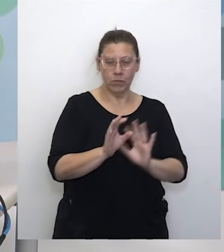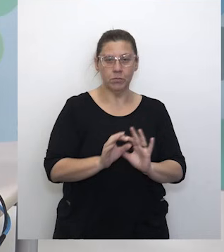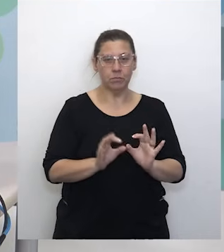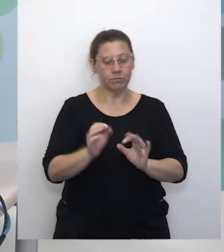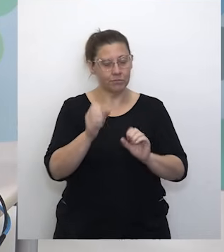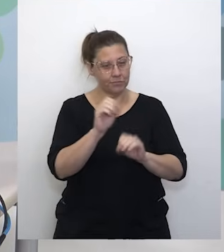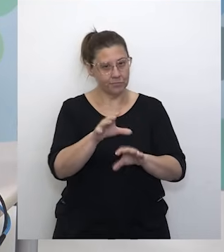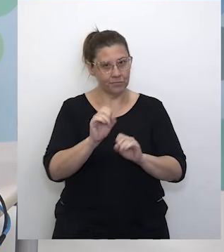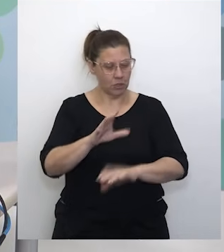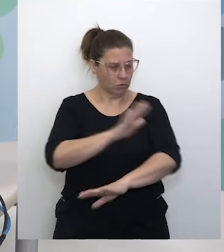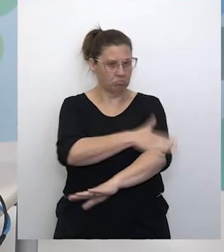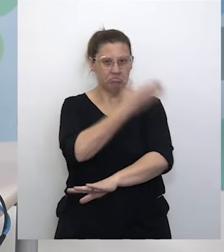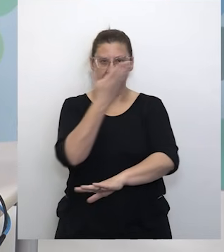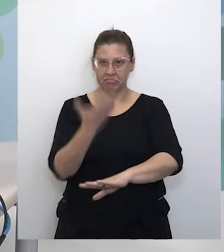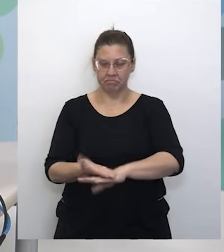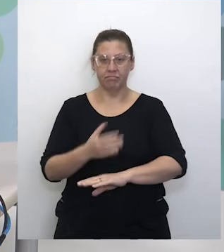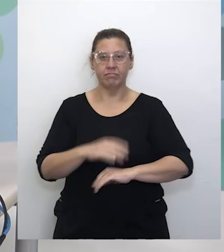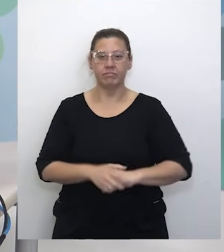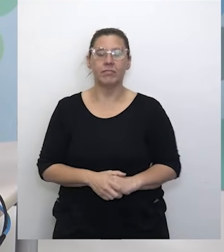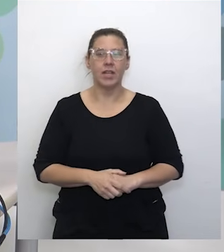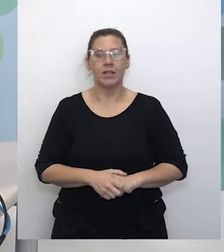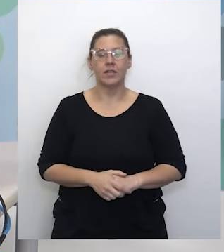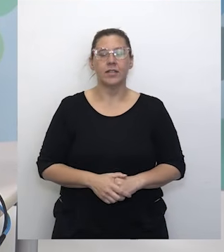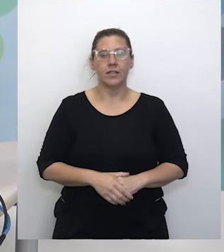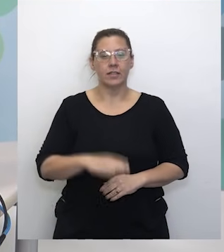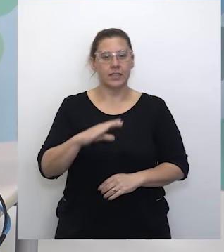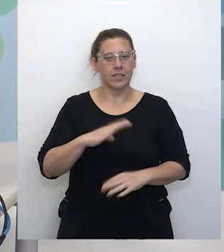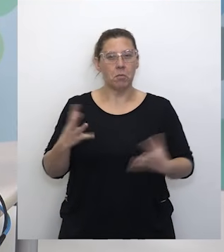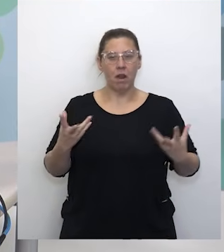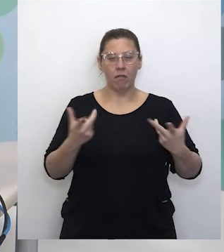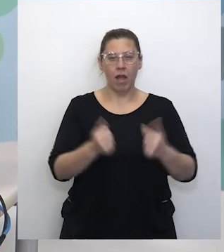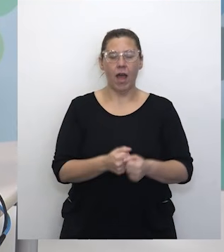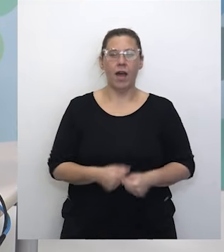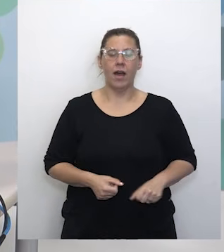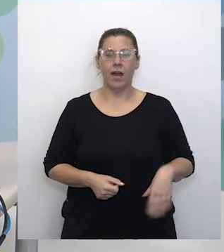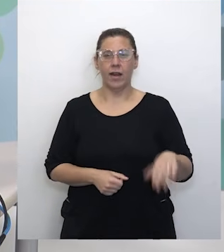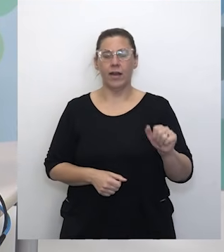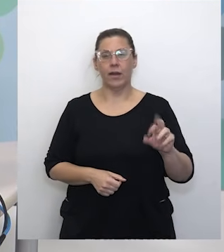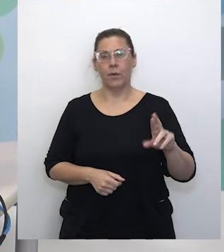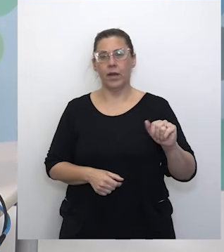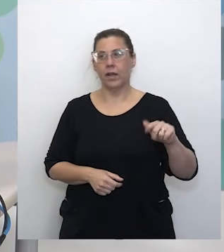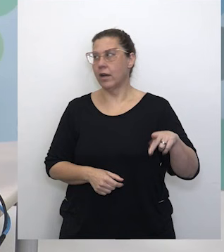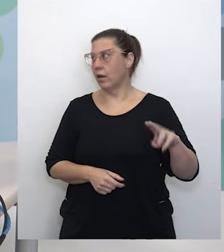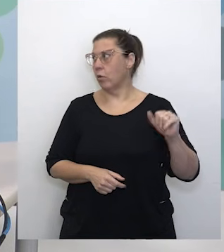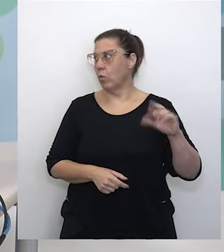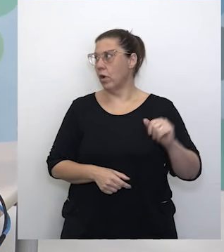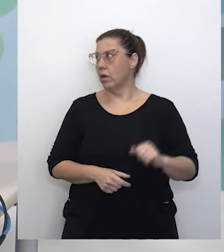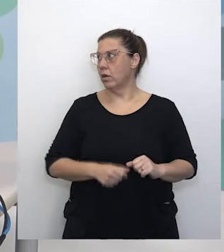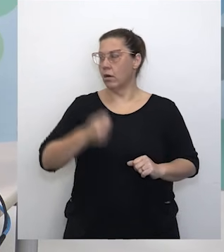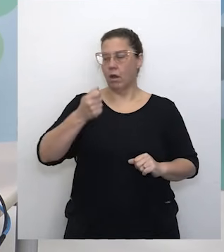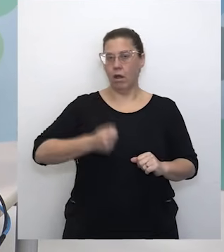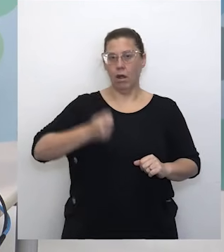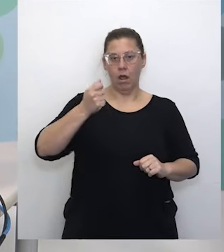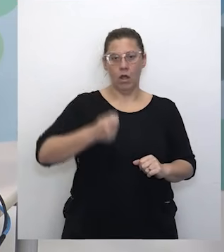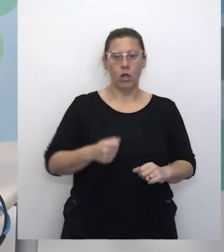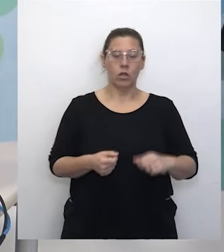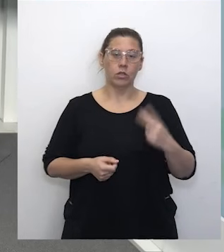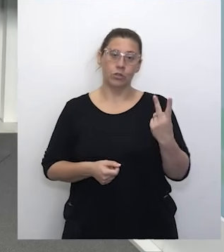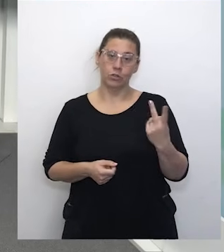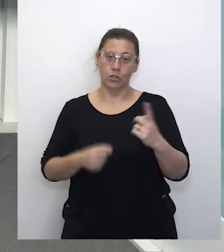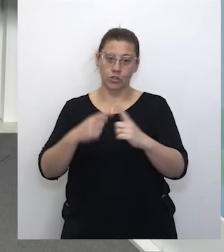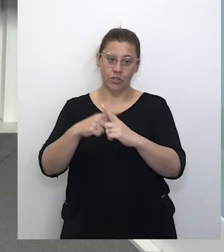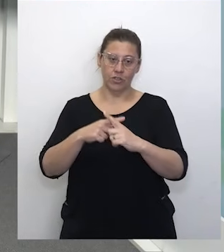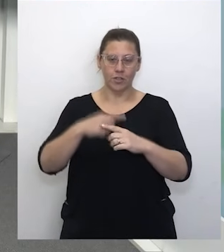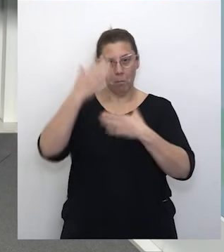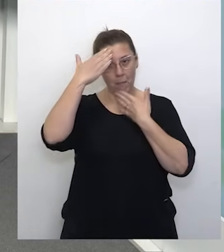Urias Braga Costa, lá na belíssima cidade maravilhosa de Araraquara. Adoro Araraquara. Quadrado de lado 2x. Valeu, obrigado